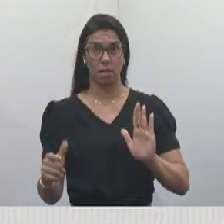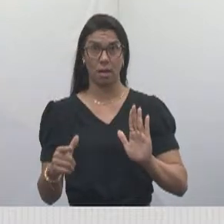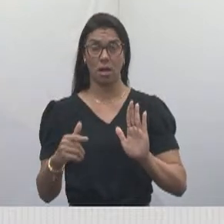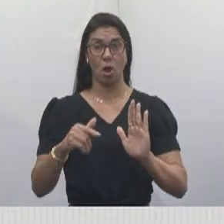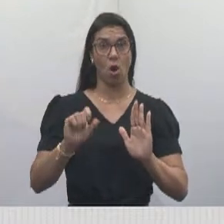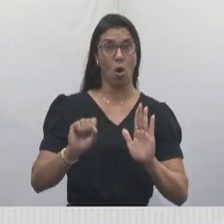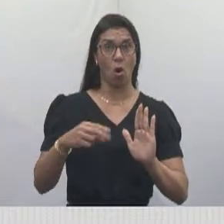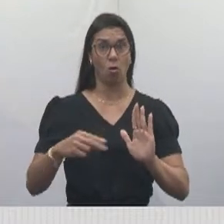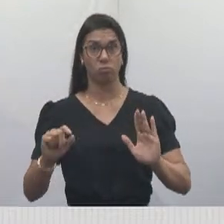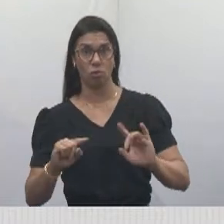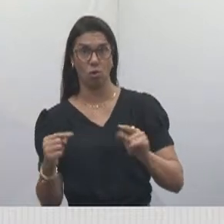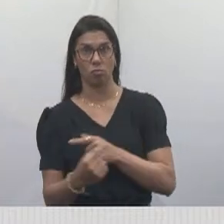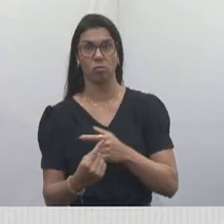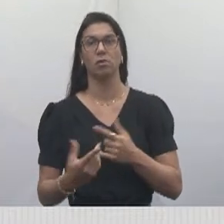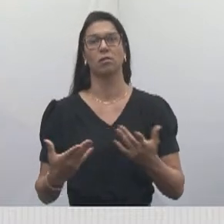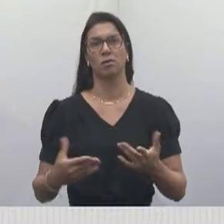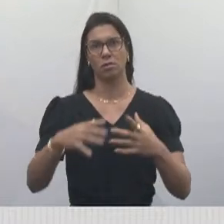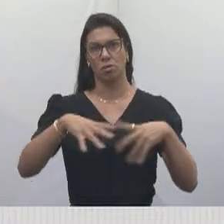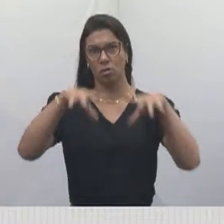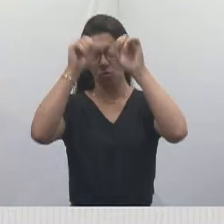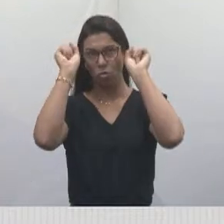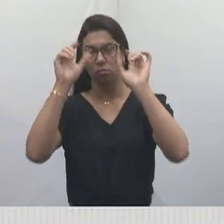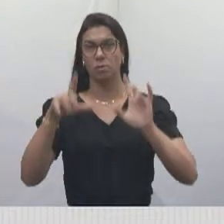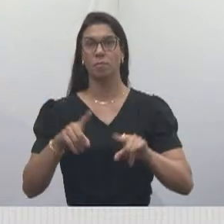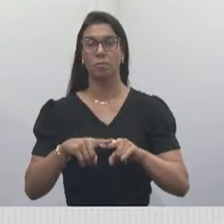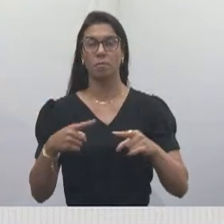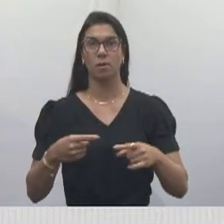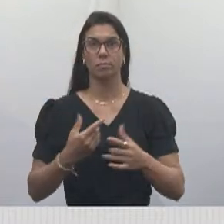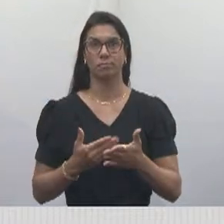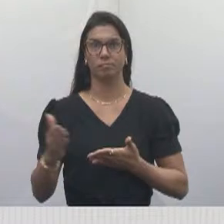contrário da reprovação das contas. Pode passar, por favor?